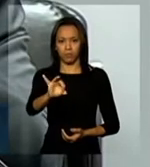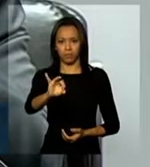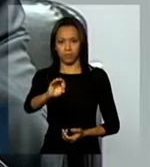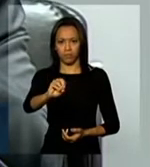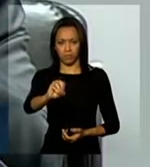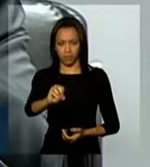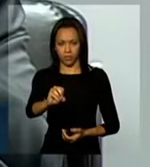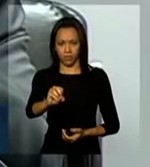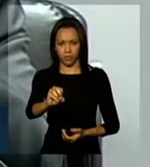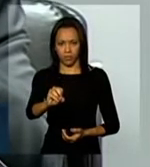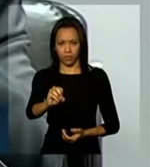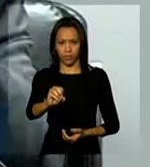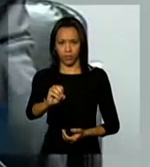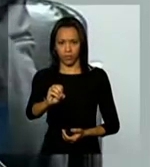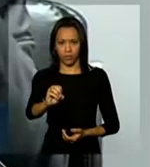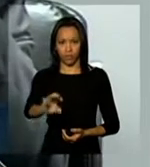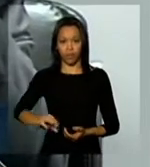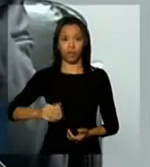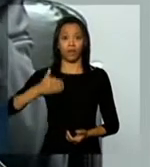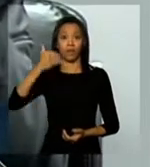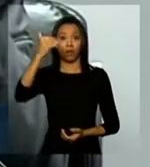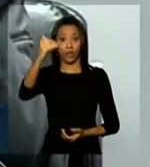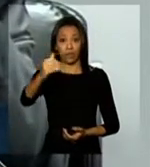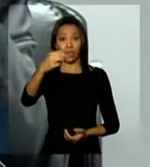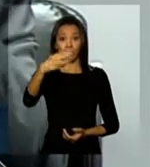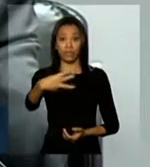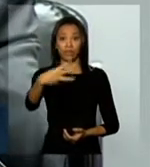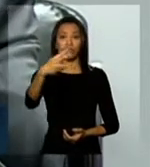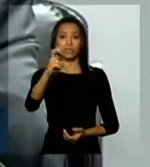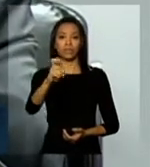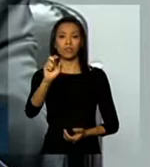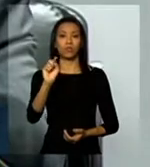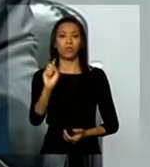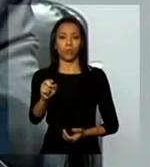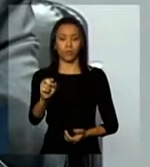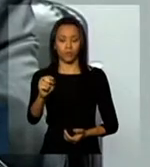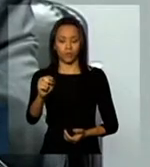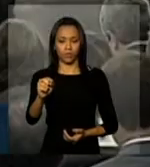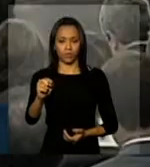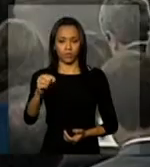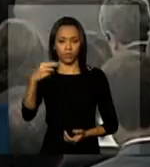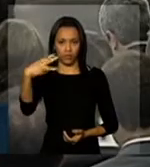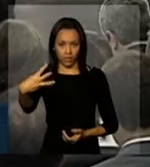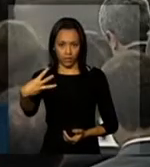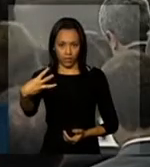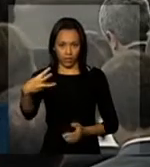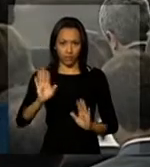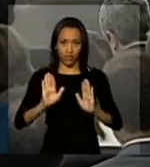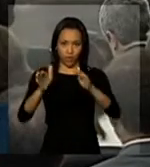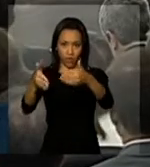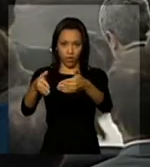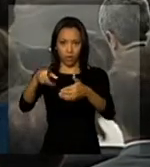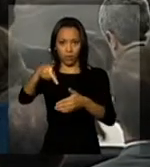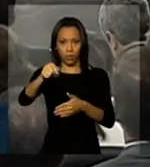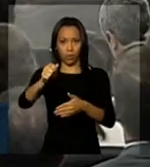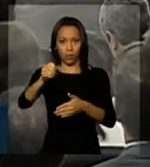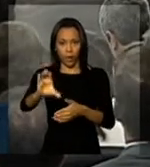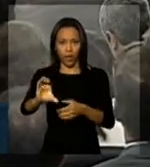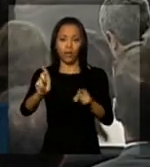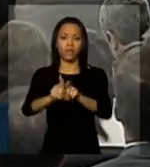Vai para 35,3. O abatimento relativo a PAC e desonerações.